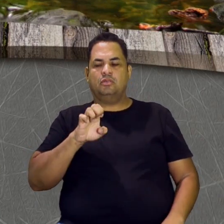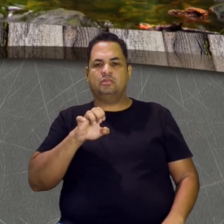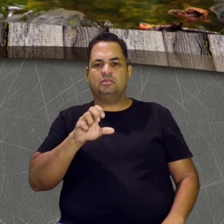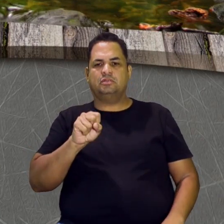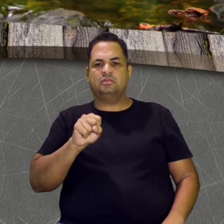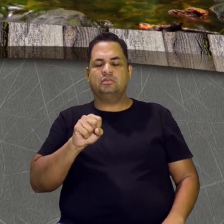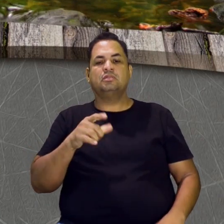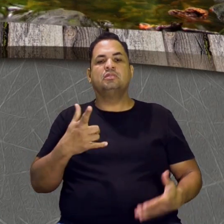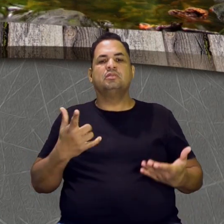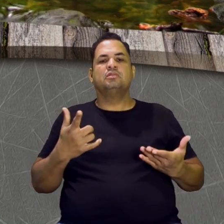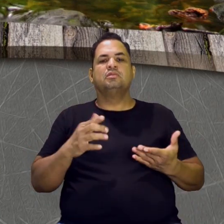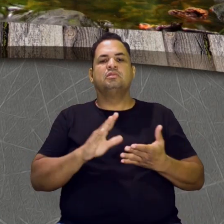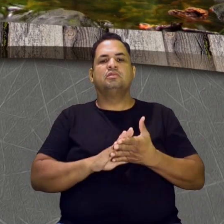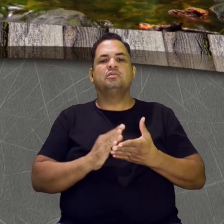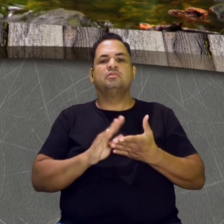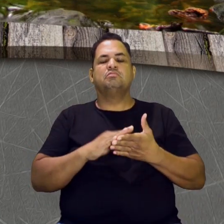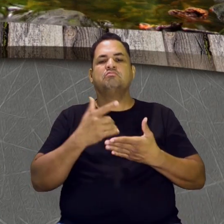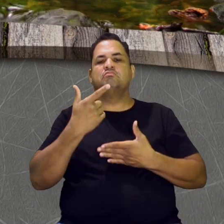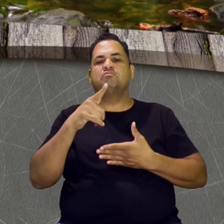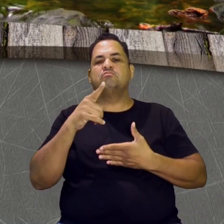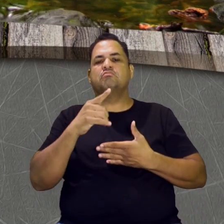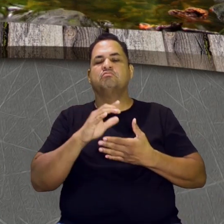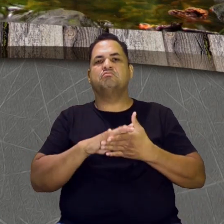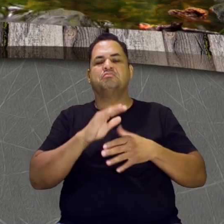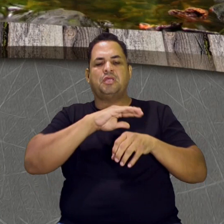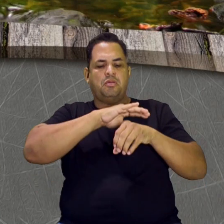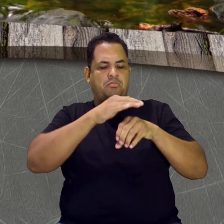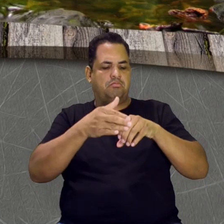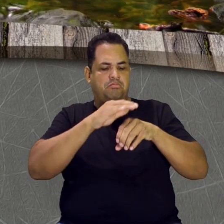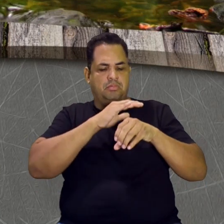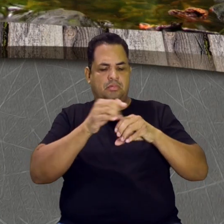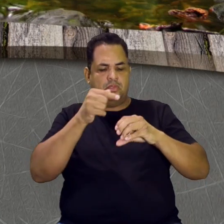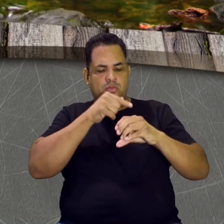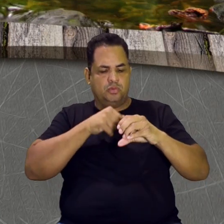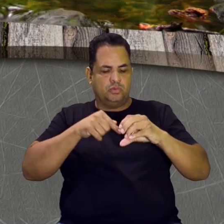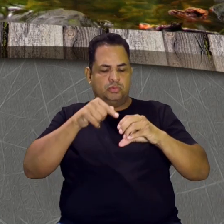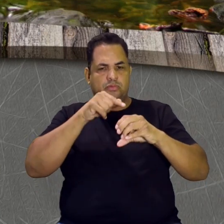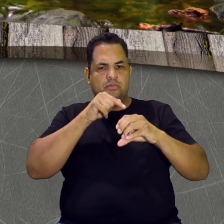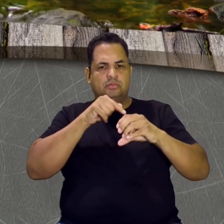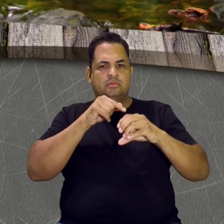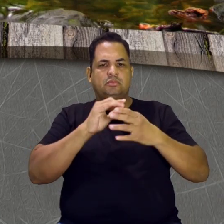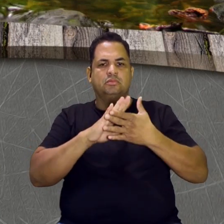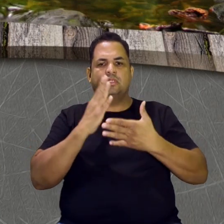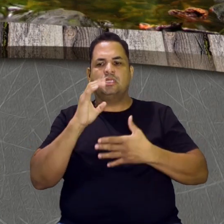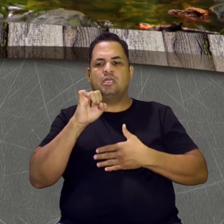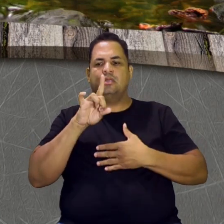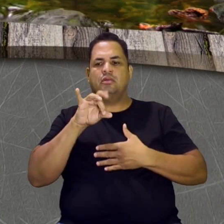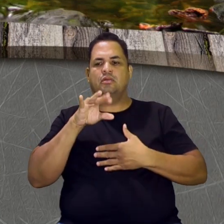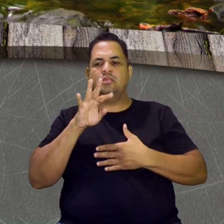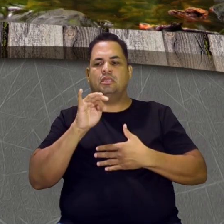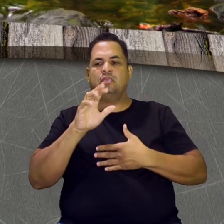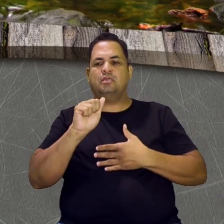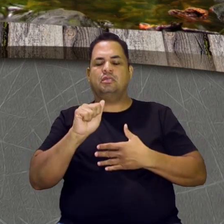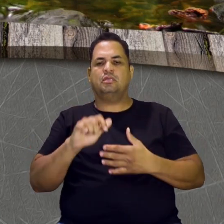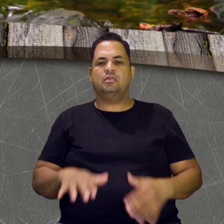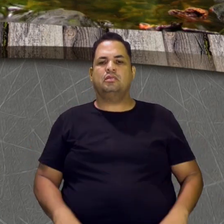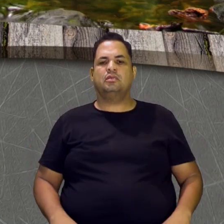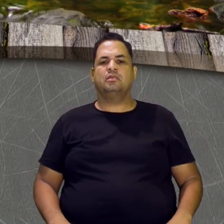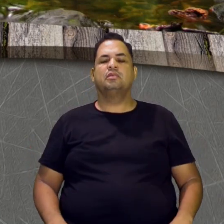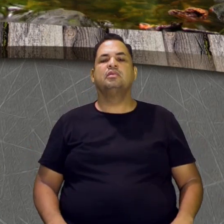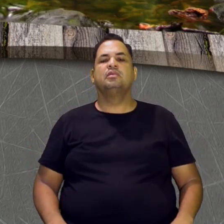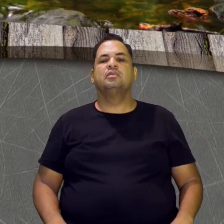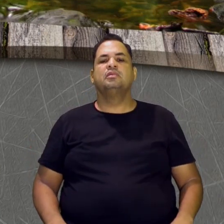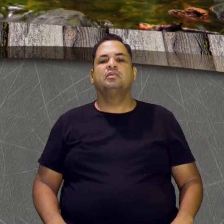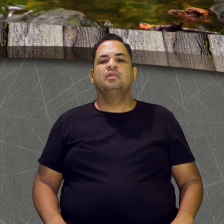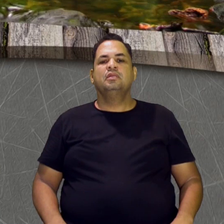procariontes, organismos desprovidos de uma membrana nuclear, desprovidos de carioteca, certo?